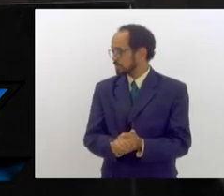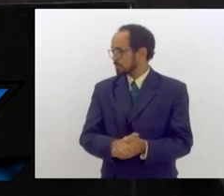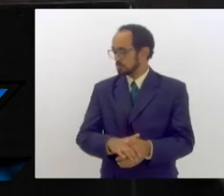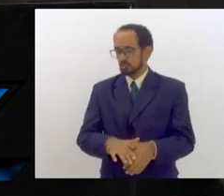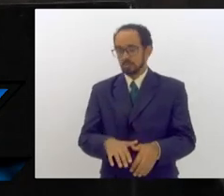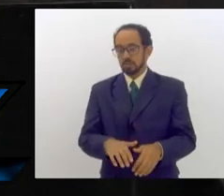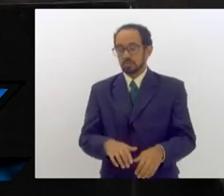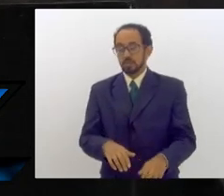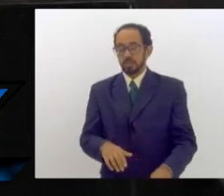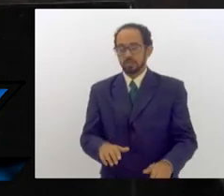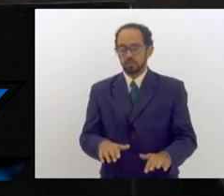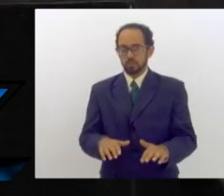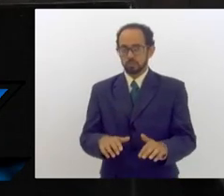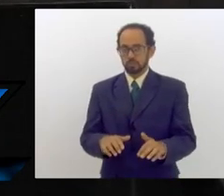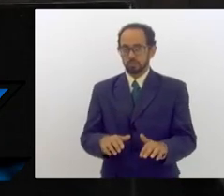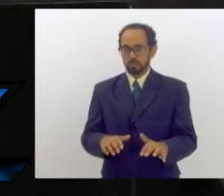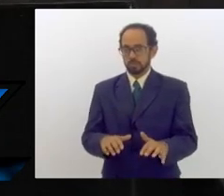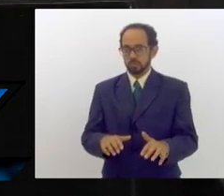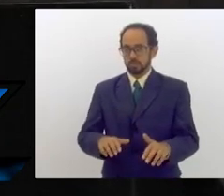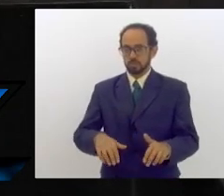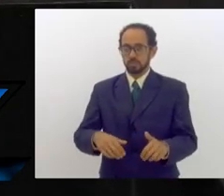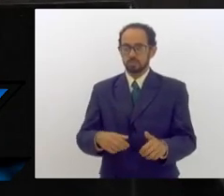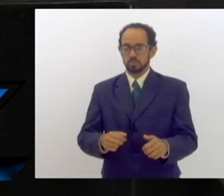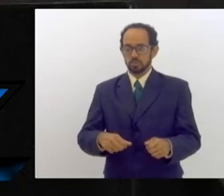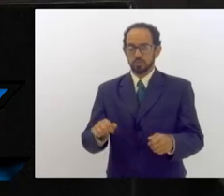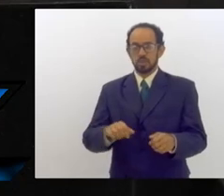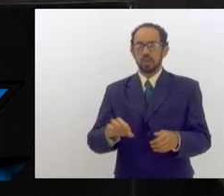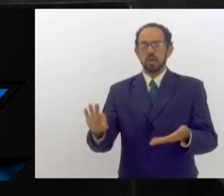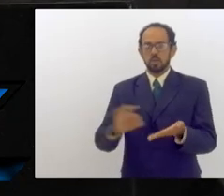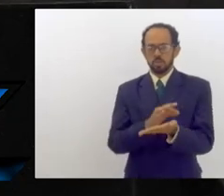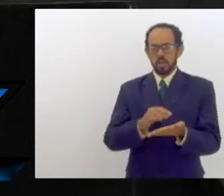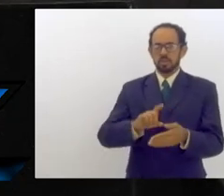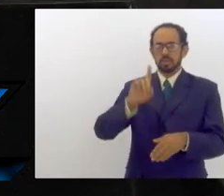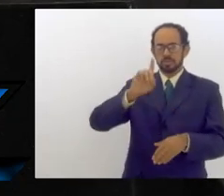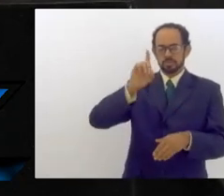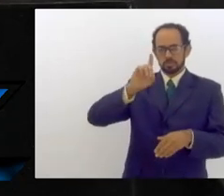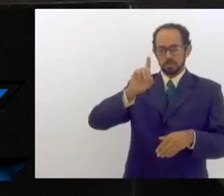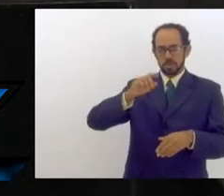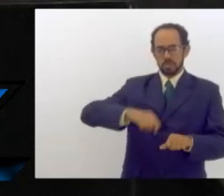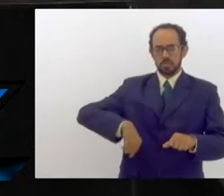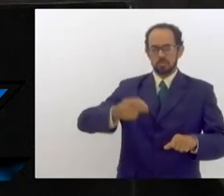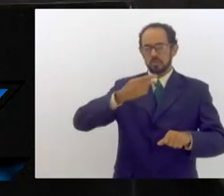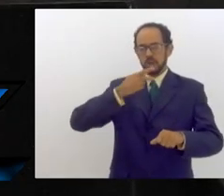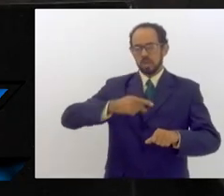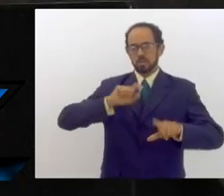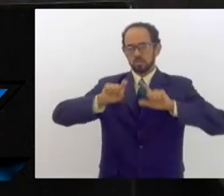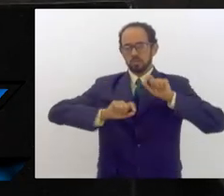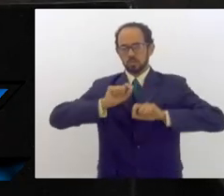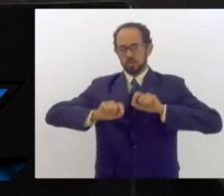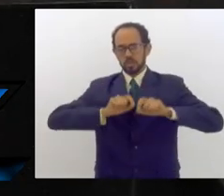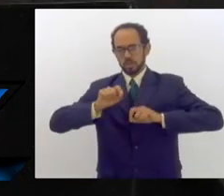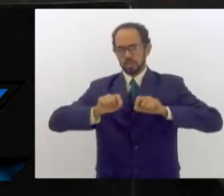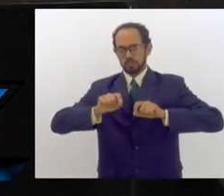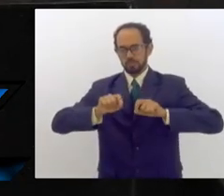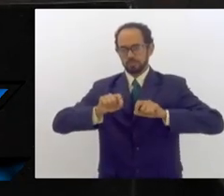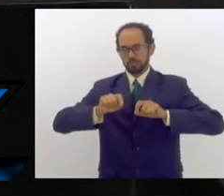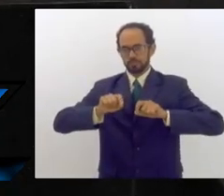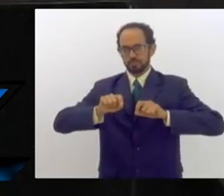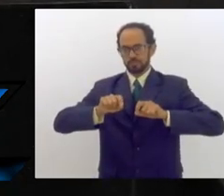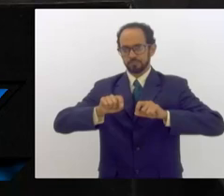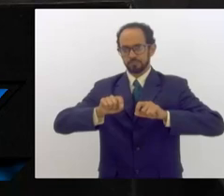vou dar um conselho para vocês não contrate gente lá de cima apontando para um traço